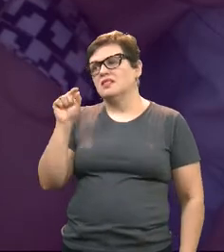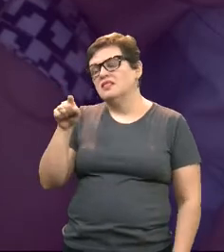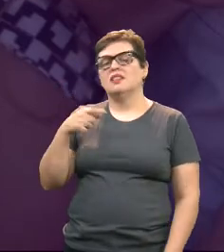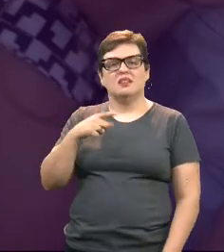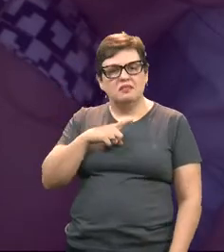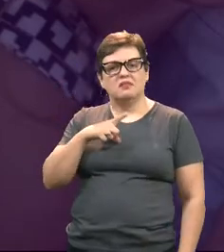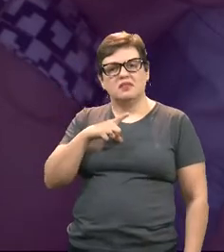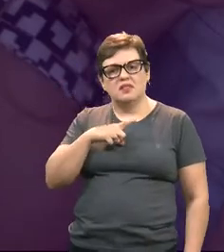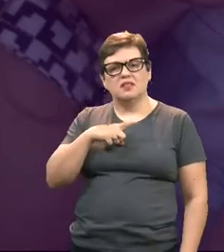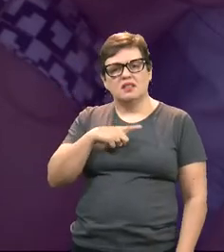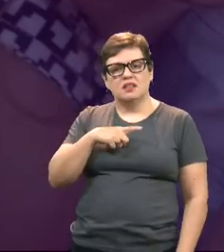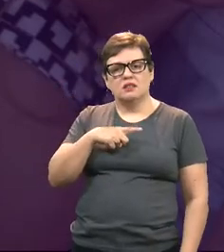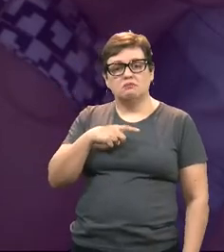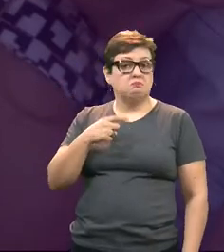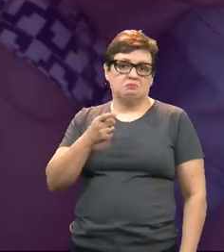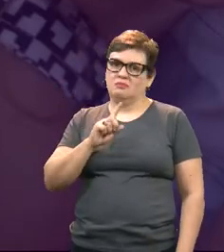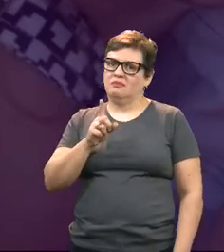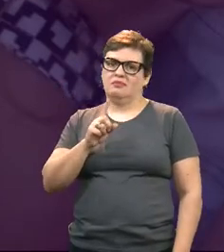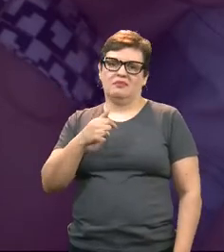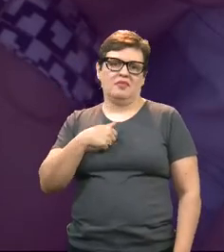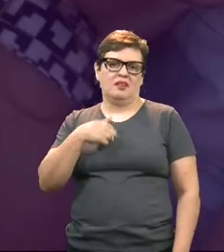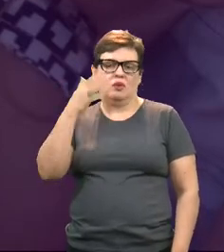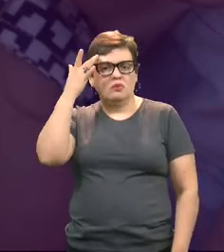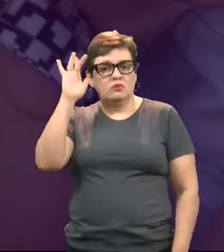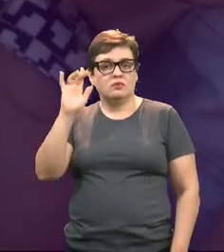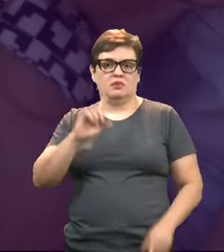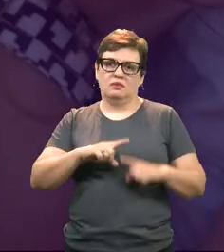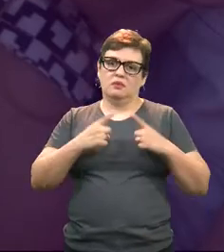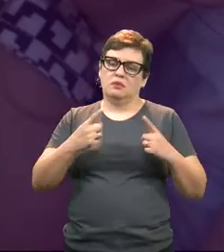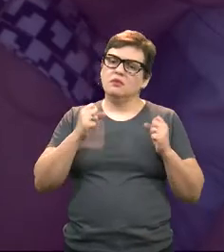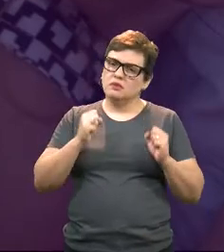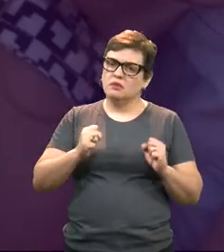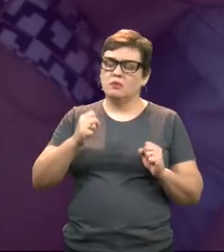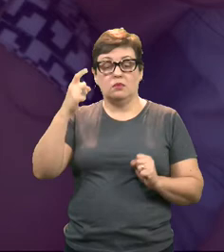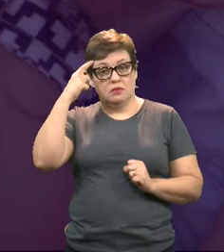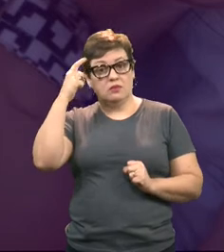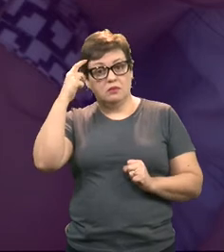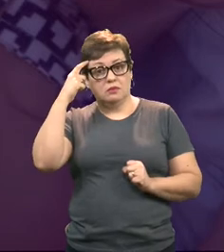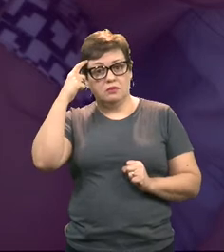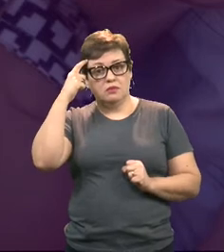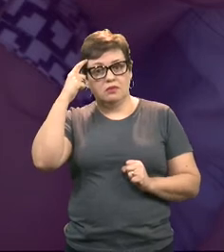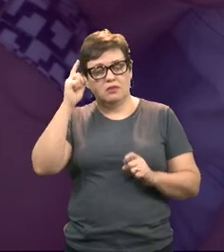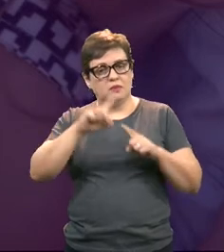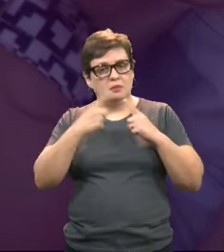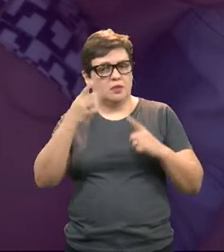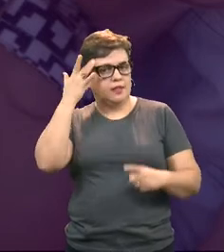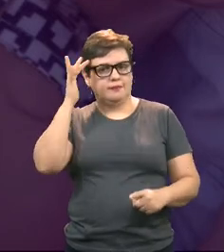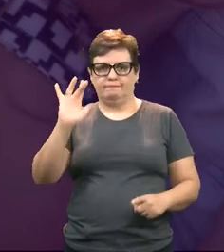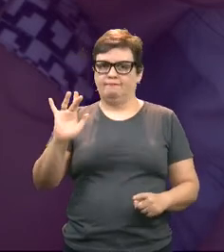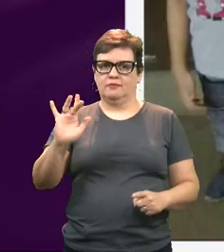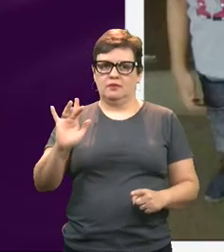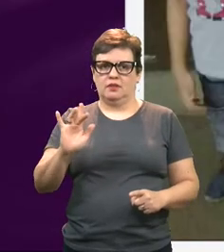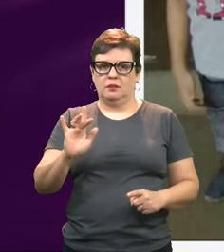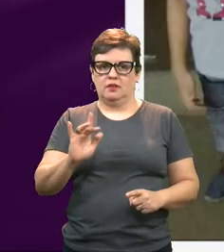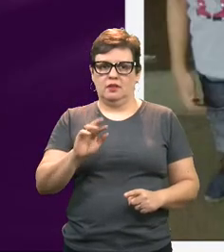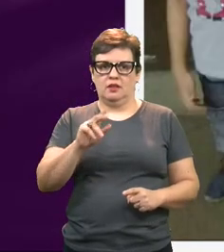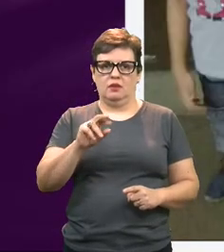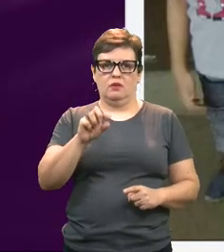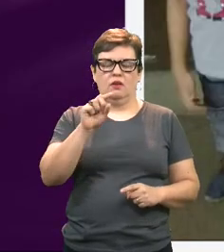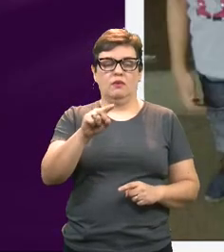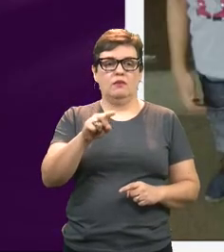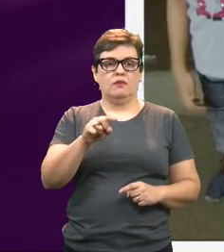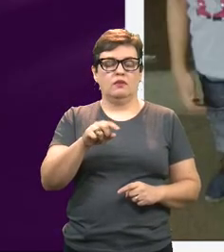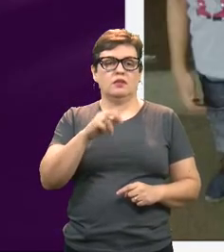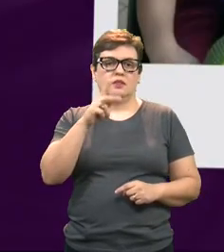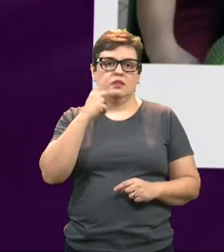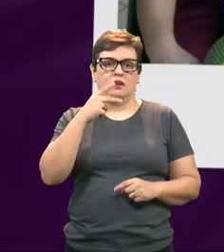passando. Não, eu não sei. Eu posso até imaginar. Mas eu não sei. É a mesma coisa, você tem um filho especial, imagina